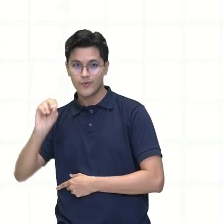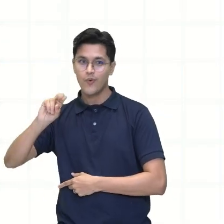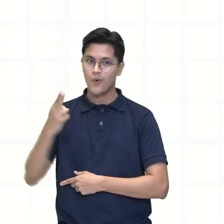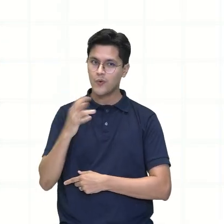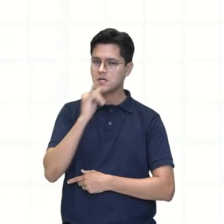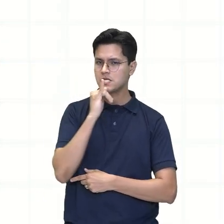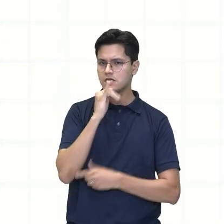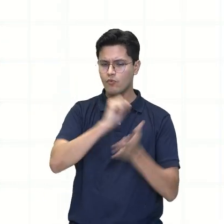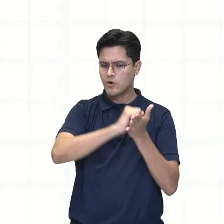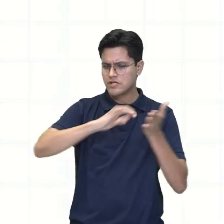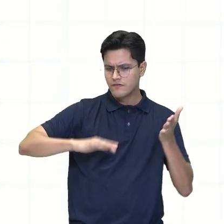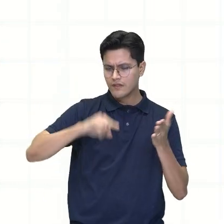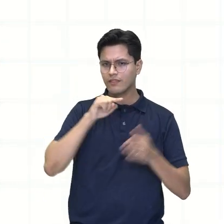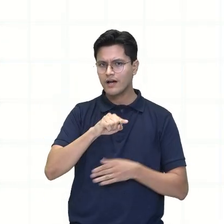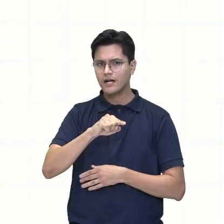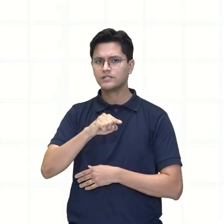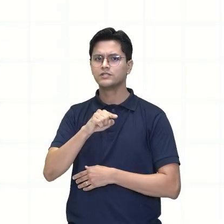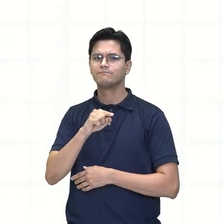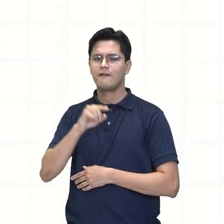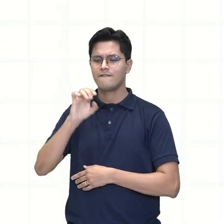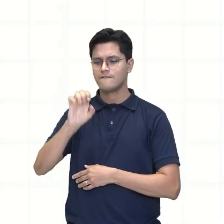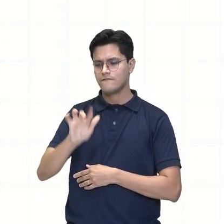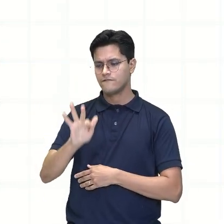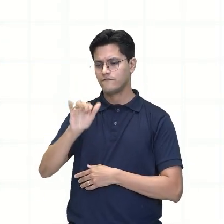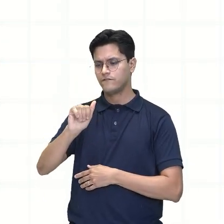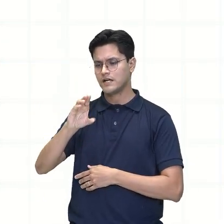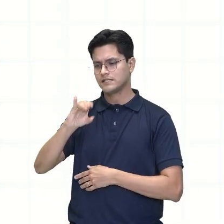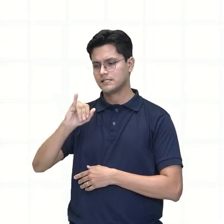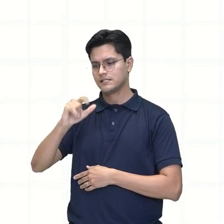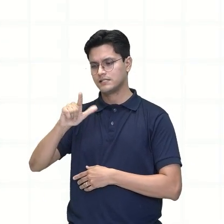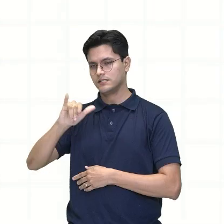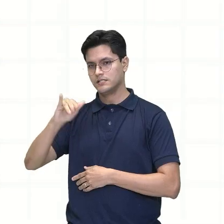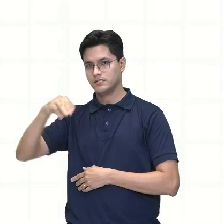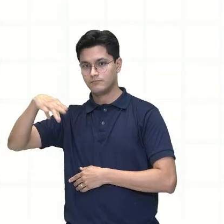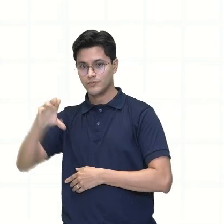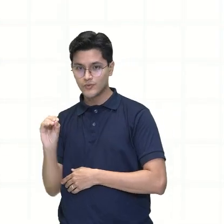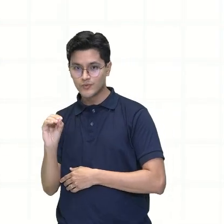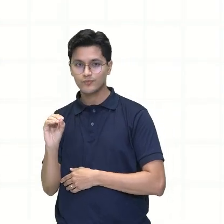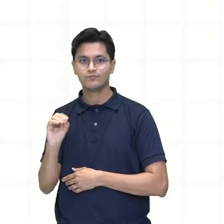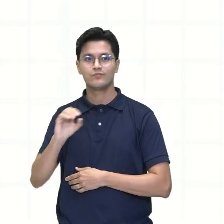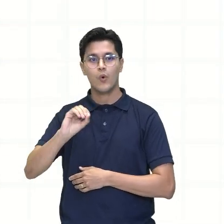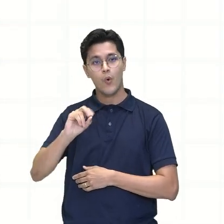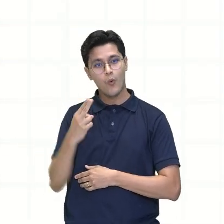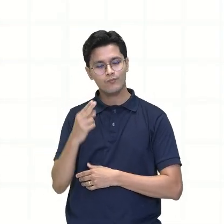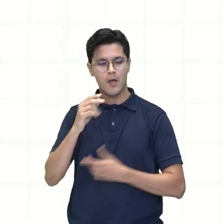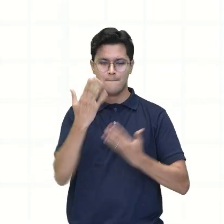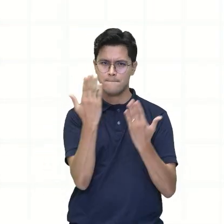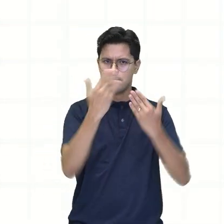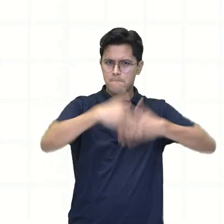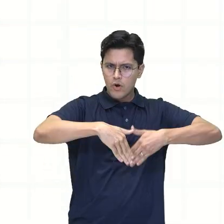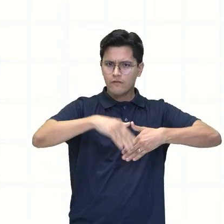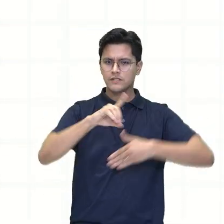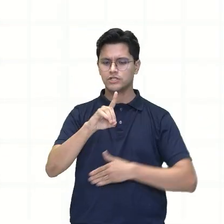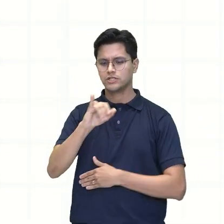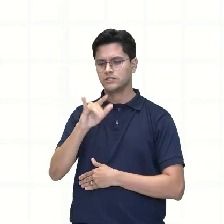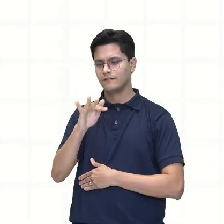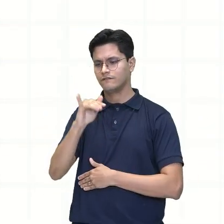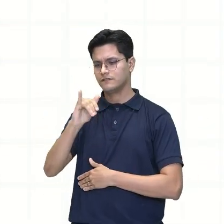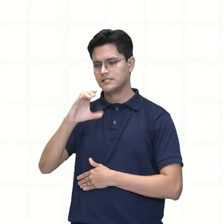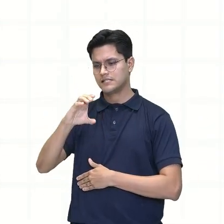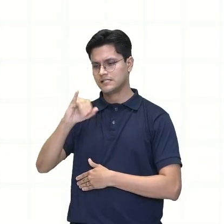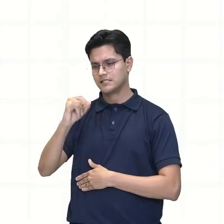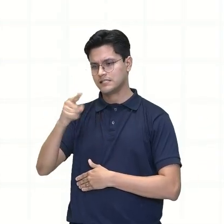dificílima. Então, vejo que lá no analítico era muito, extremamente, era utilizada pelo menos duas palavras